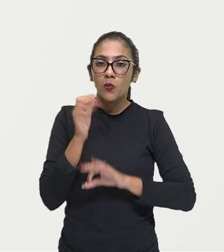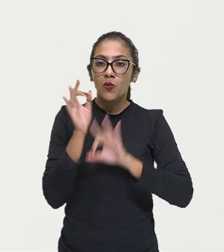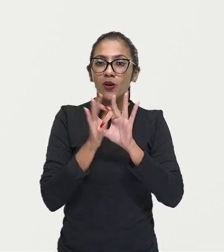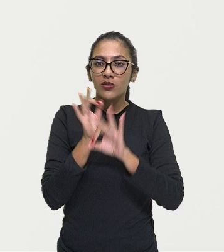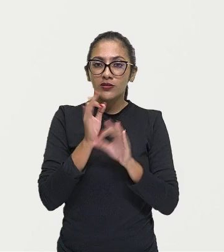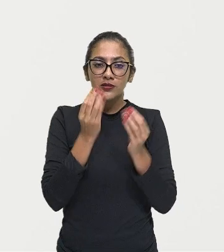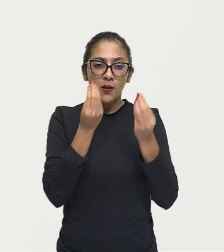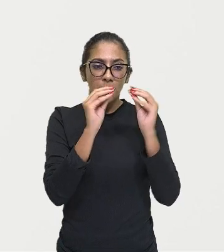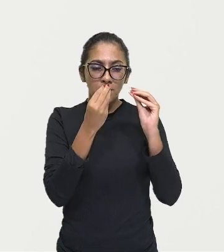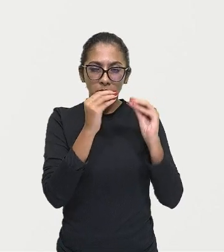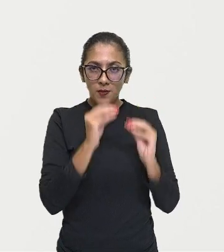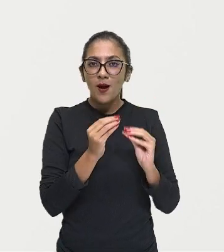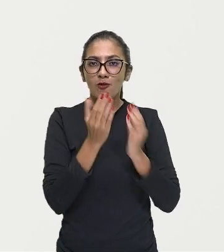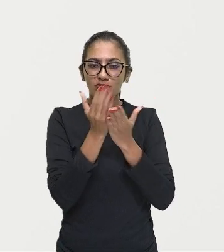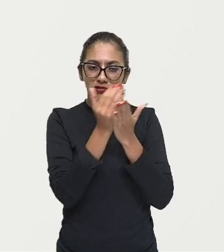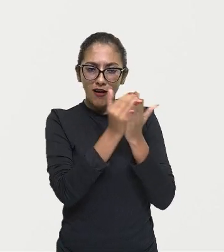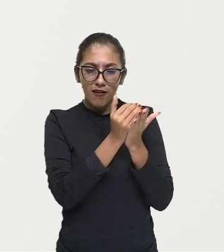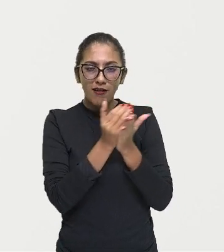os dados.